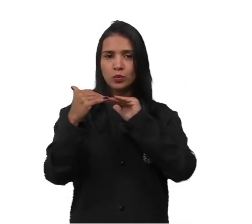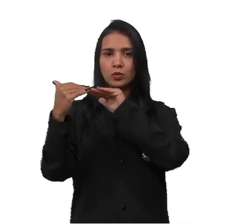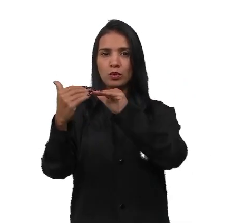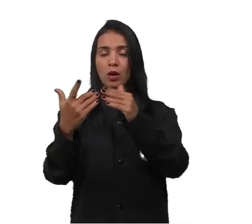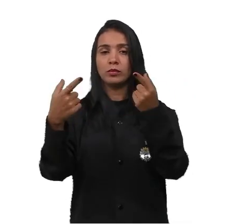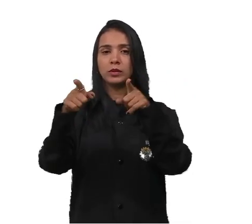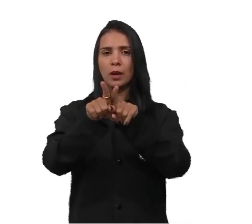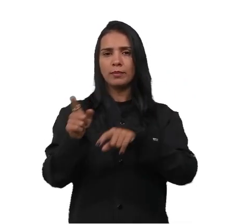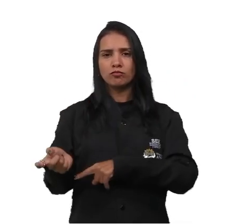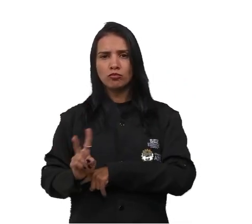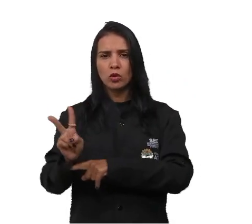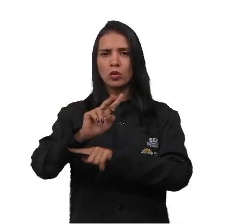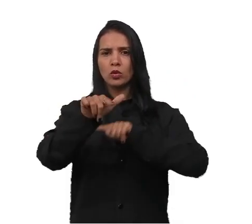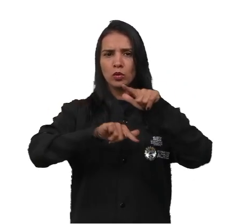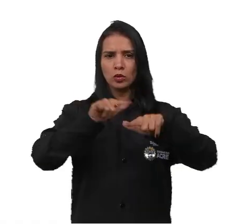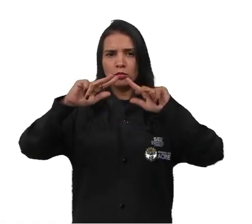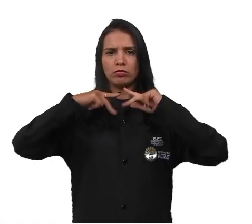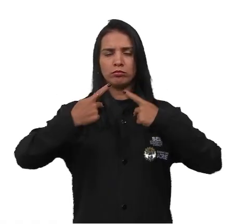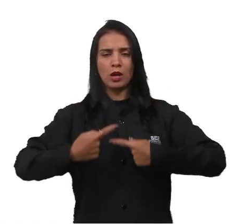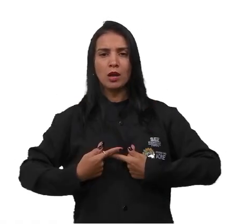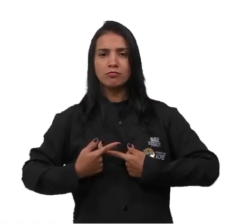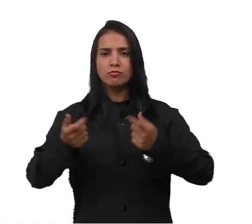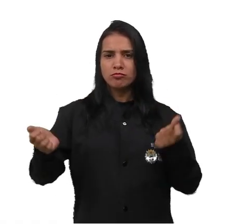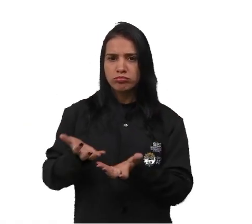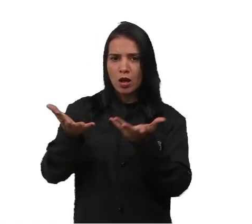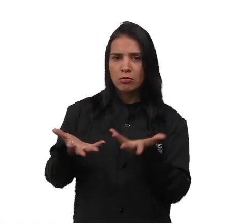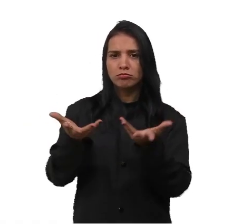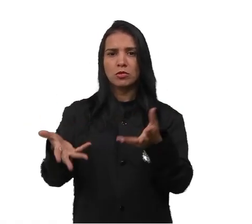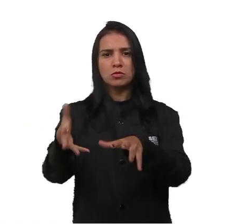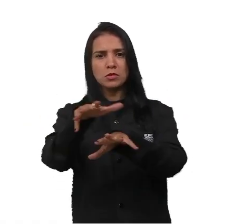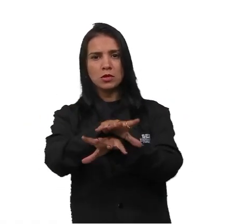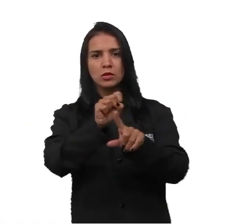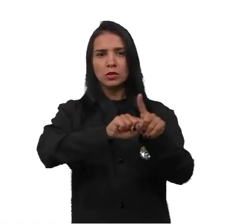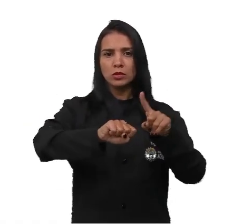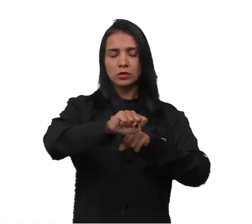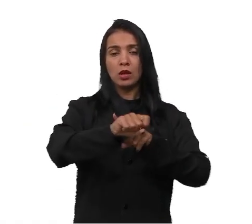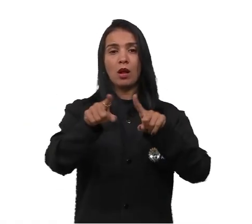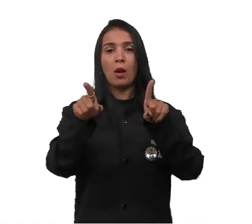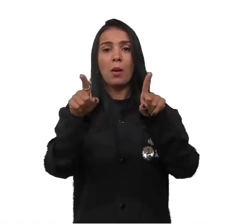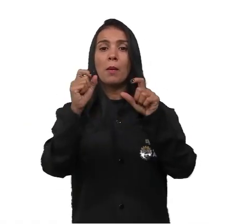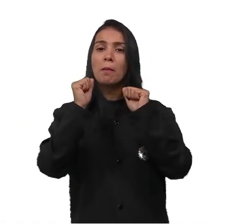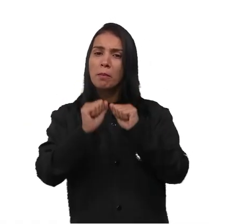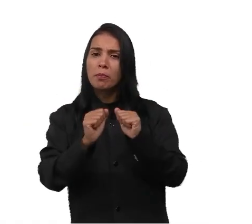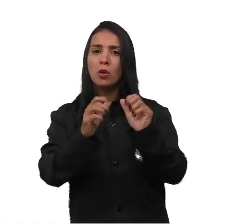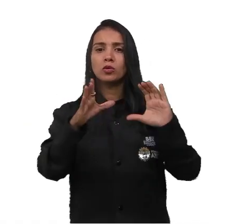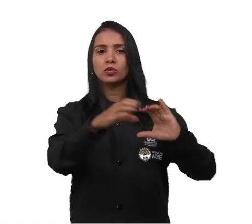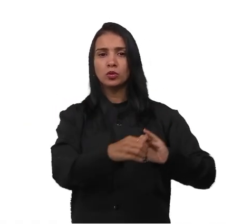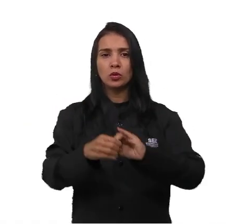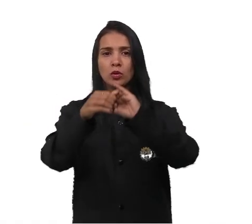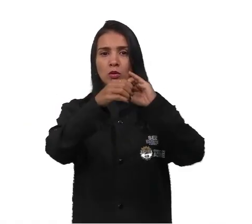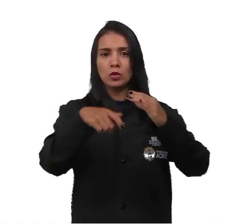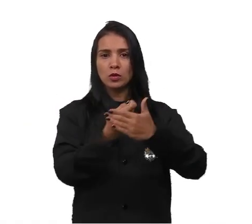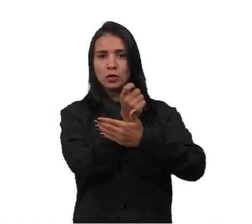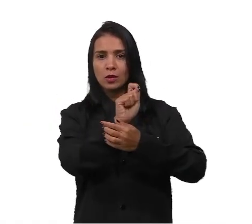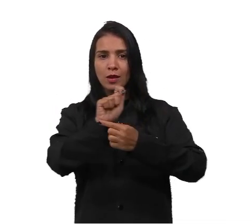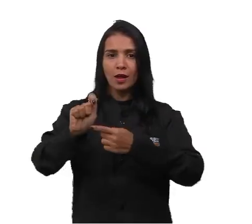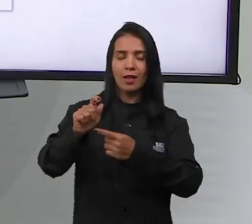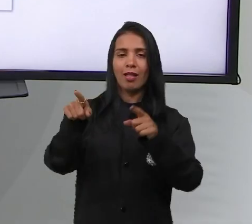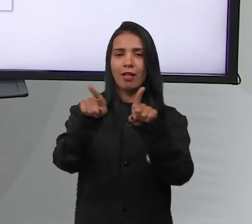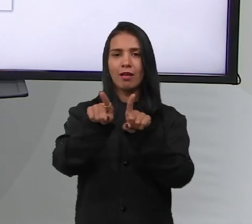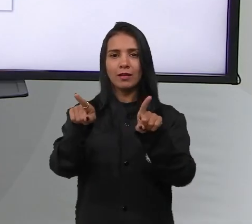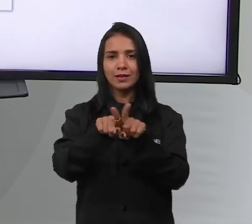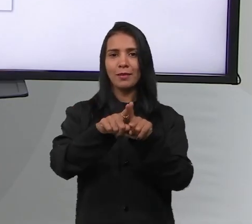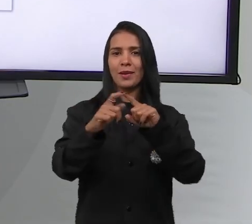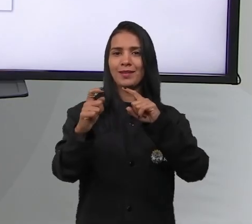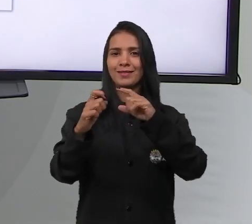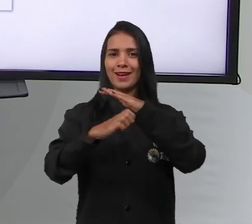social. Pode incluir cooperativas, associações comunitárias e iniciativas